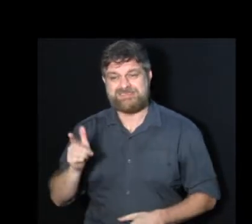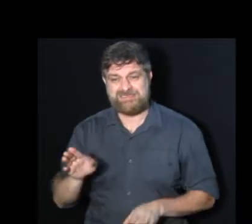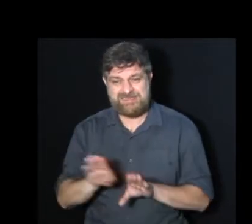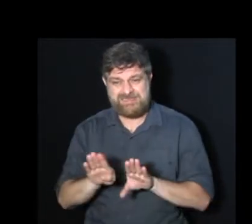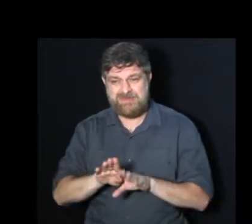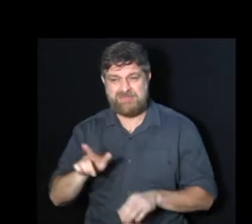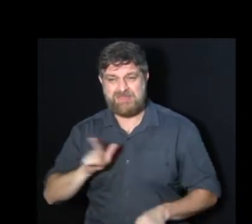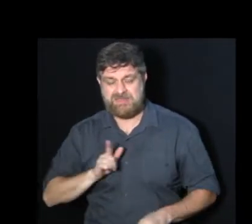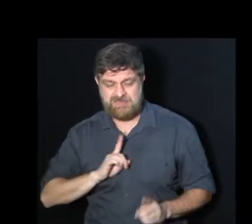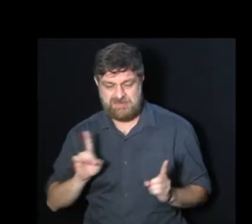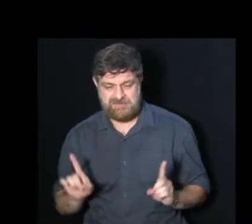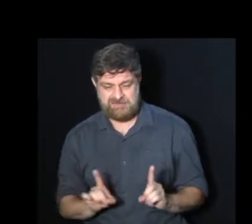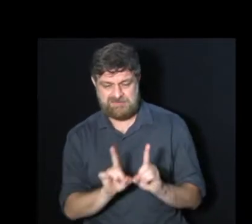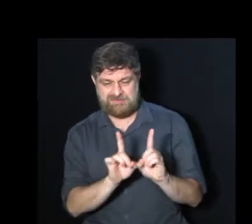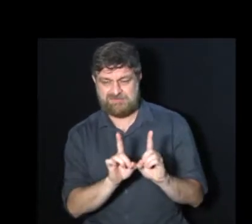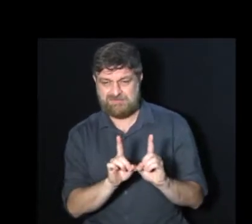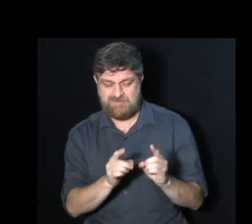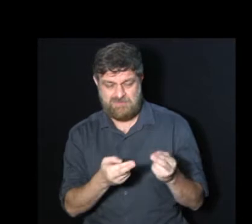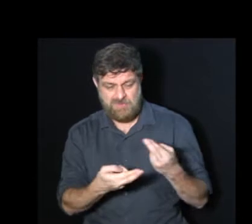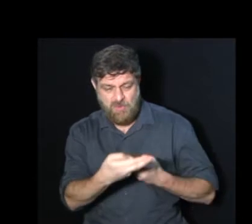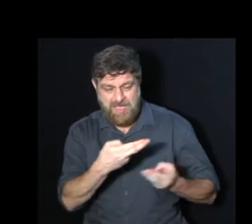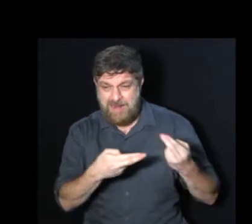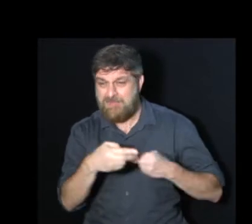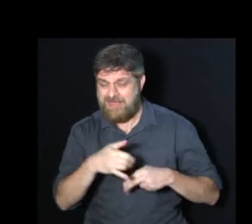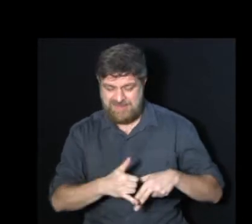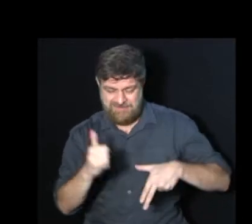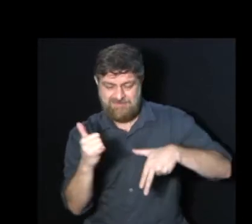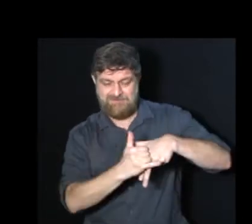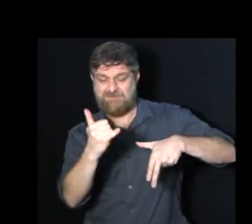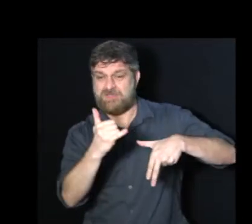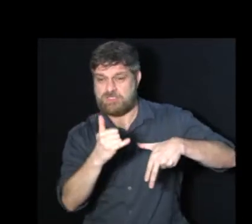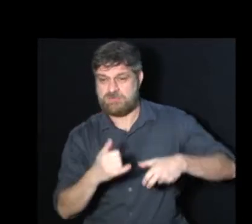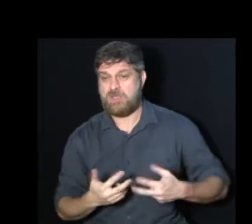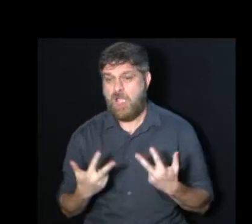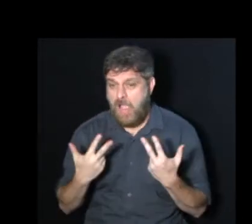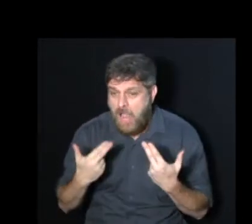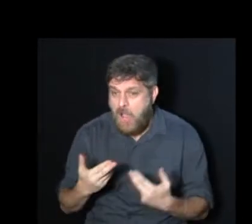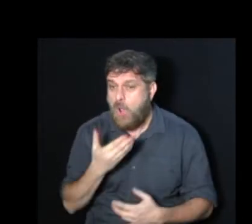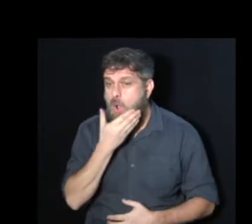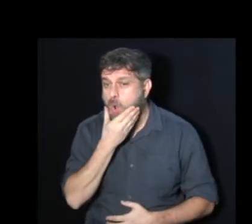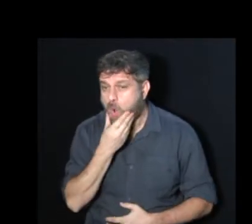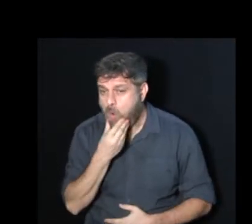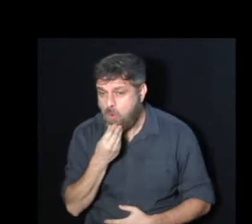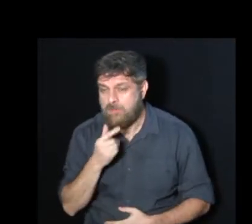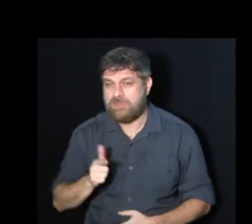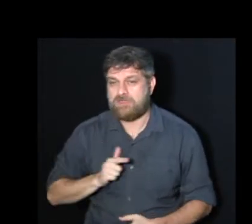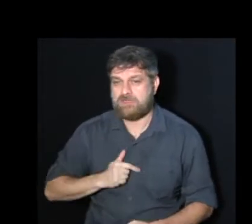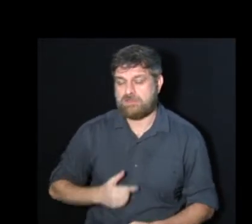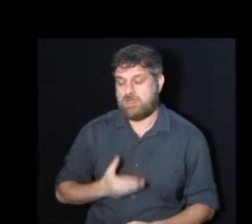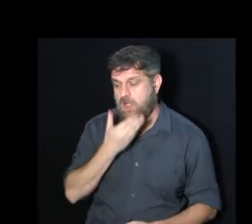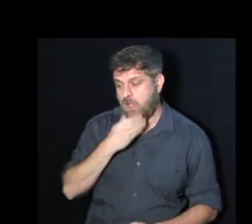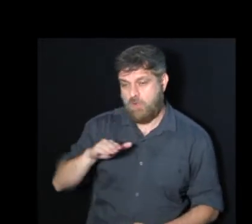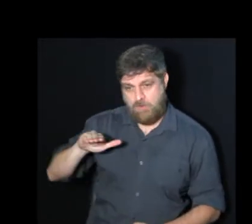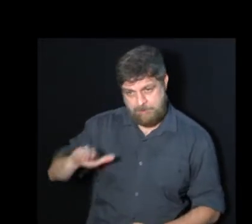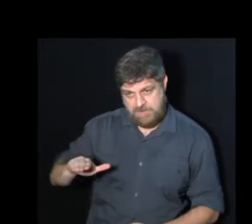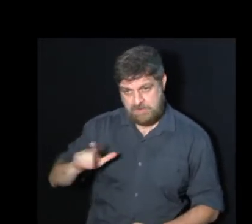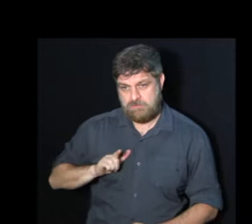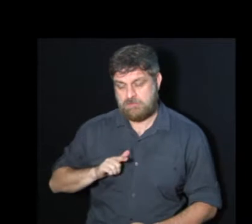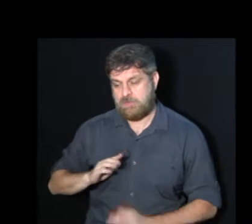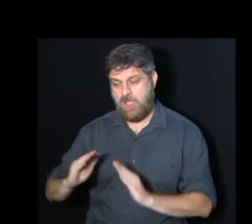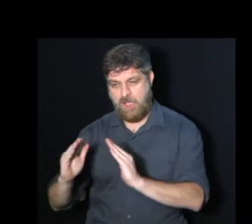relação também onde ela própria é vítima. E o mesmo vale para os homens. Os meninos que vivem em um